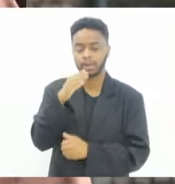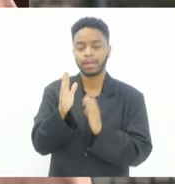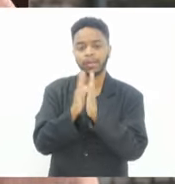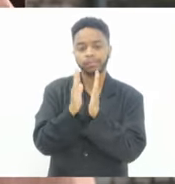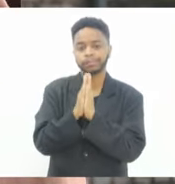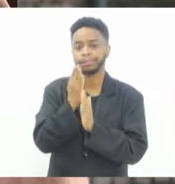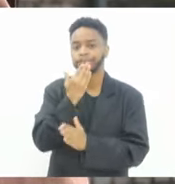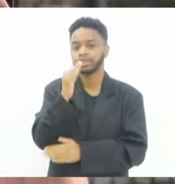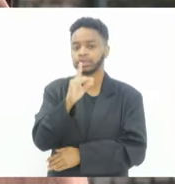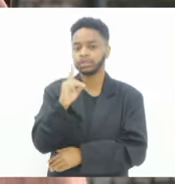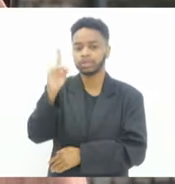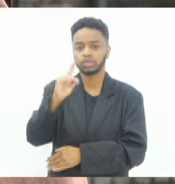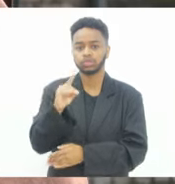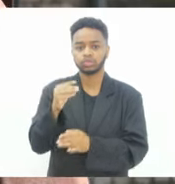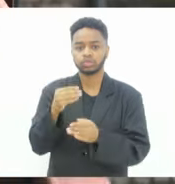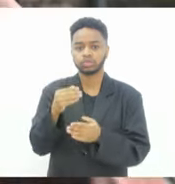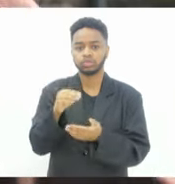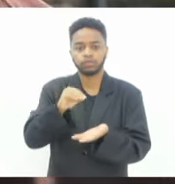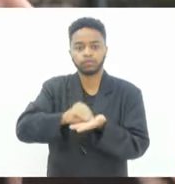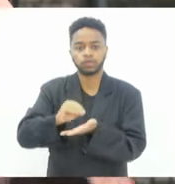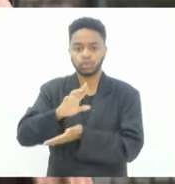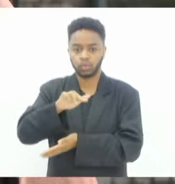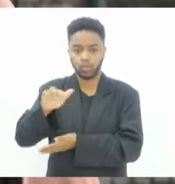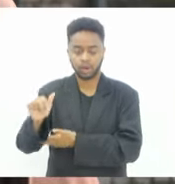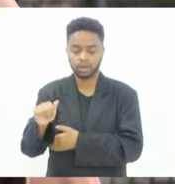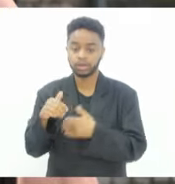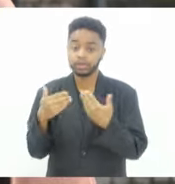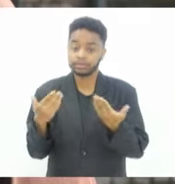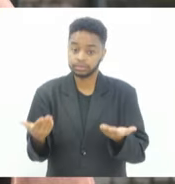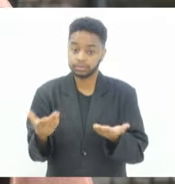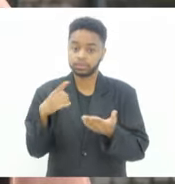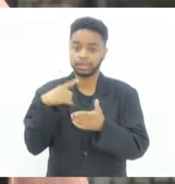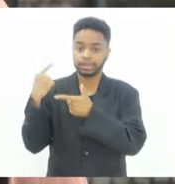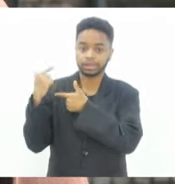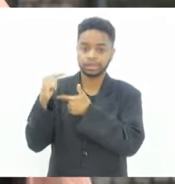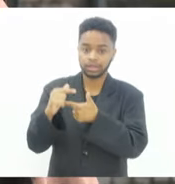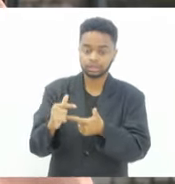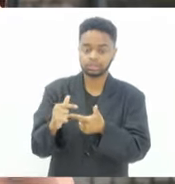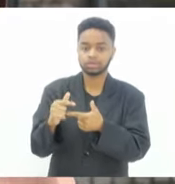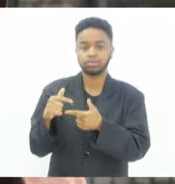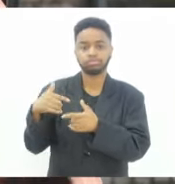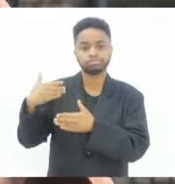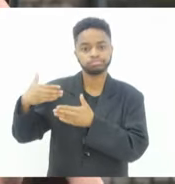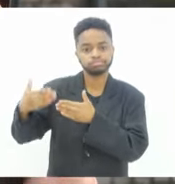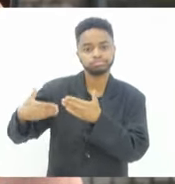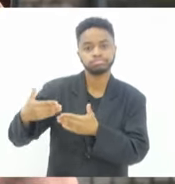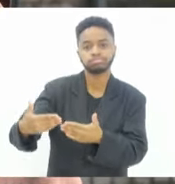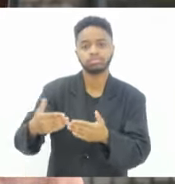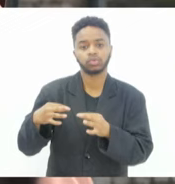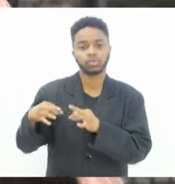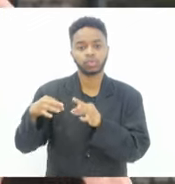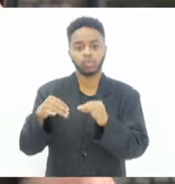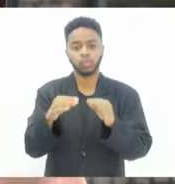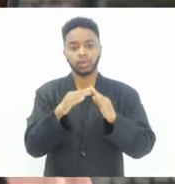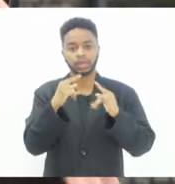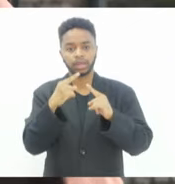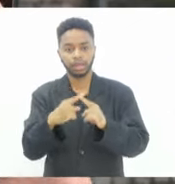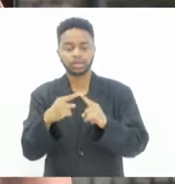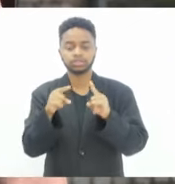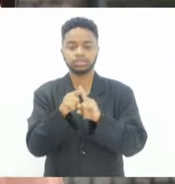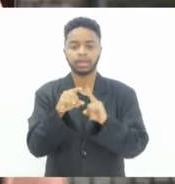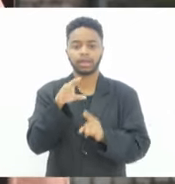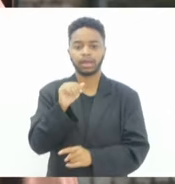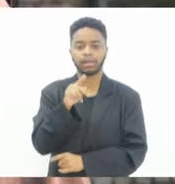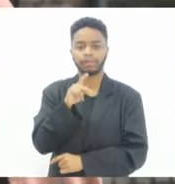faltar para elas e para mais ninguém. E assim essa tradição se instalou em todas as igrejas, oratórios,